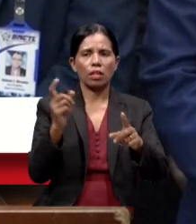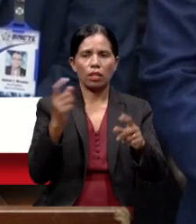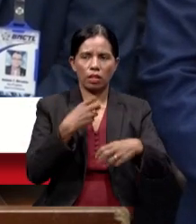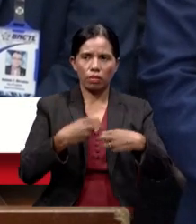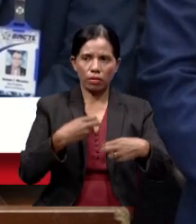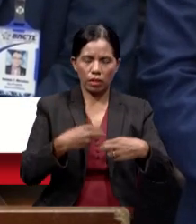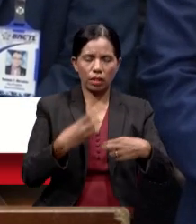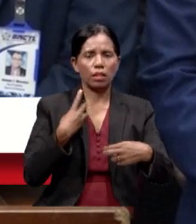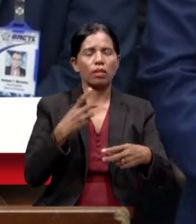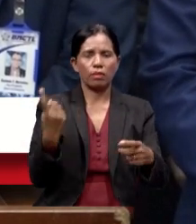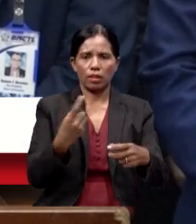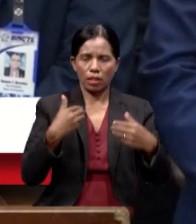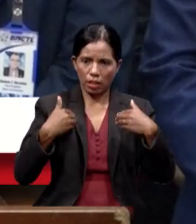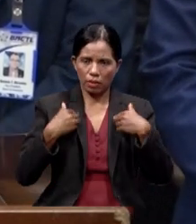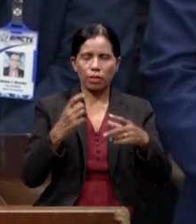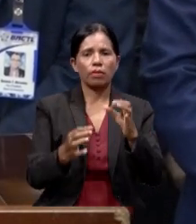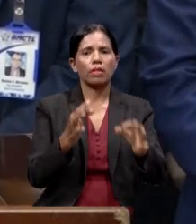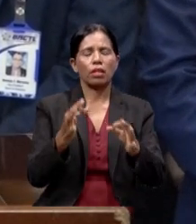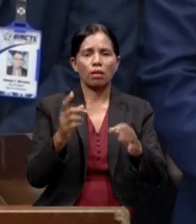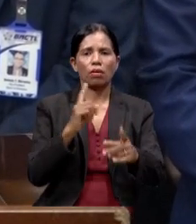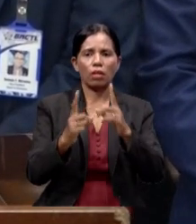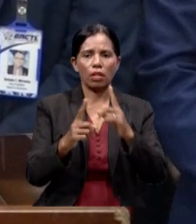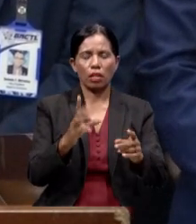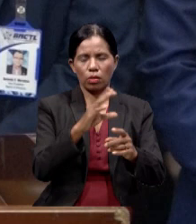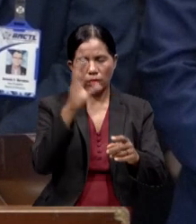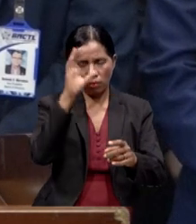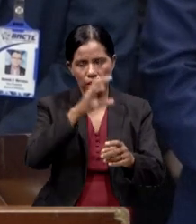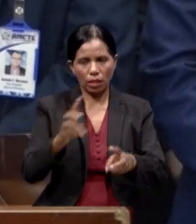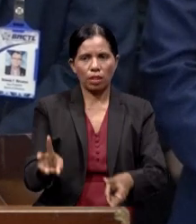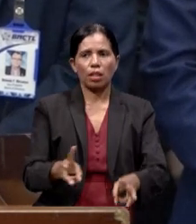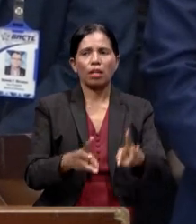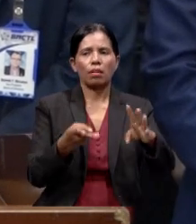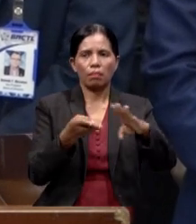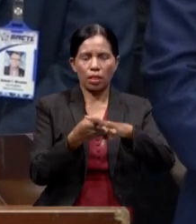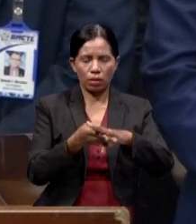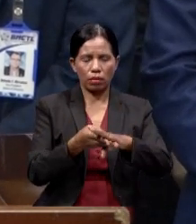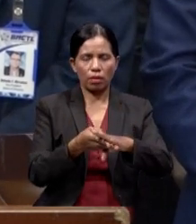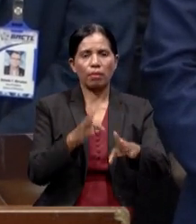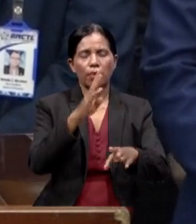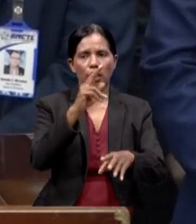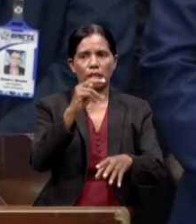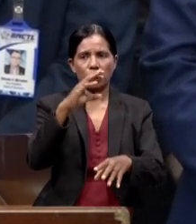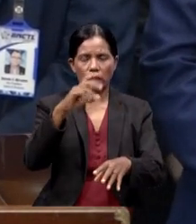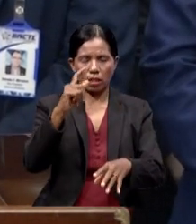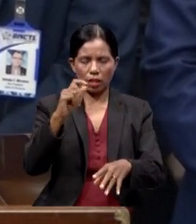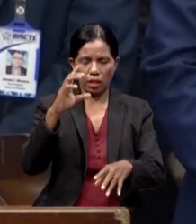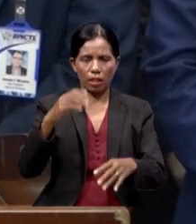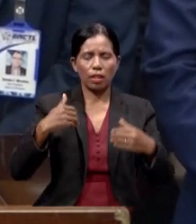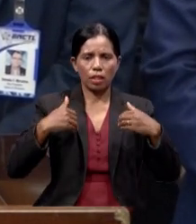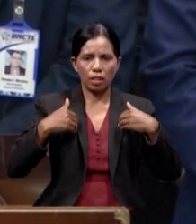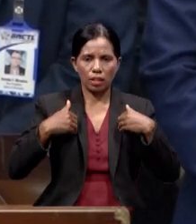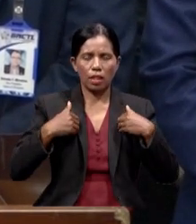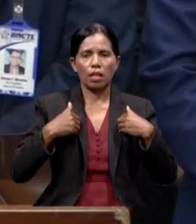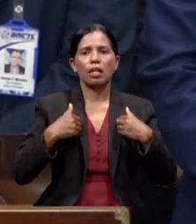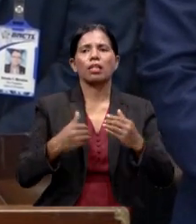sei ta kolia ita vele buka dalang atu de resolve de nema banco baoi agora banco ben setel ya kapasidade atu